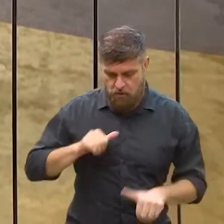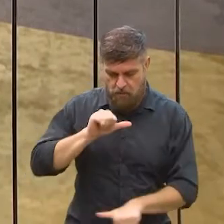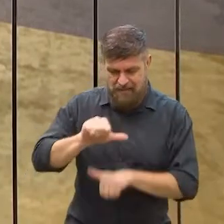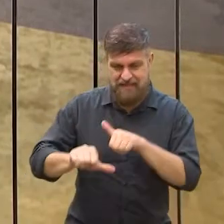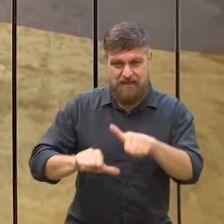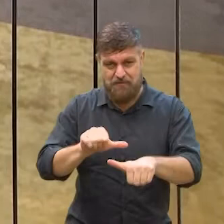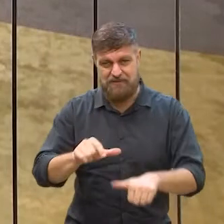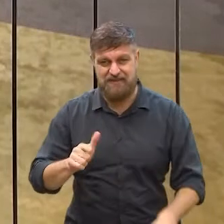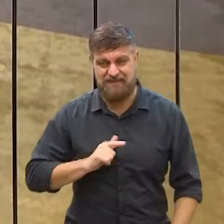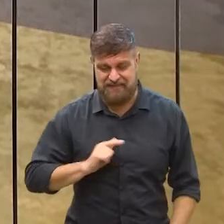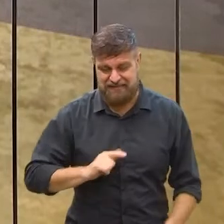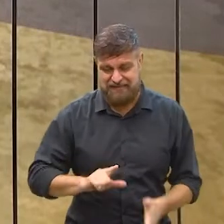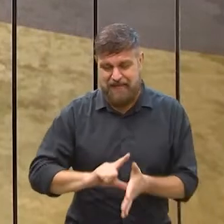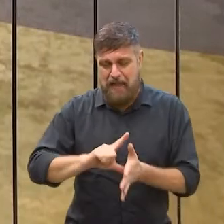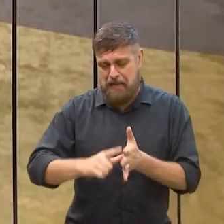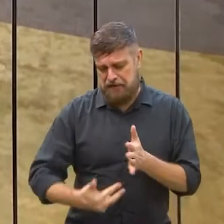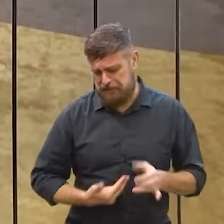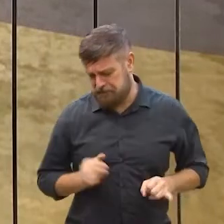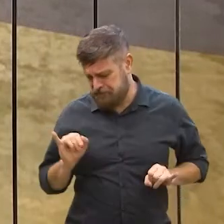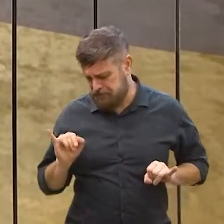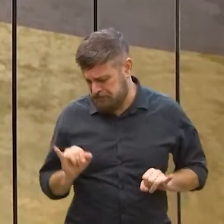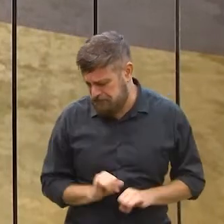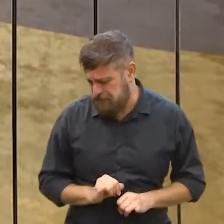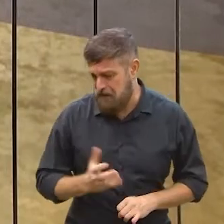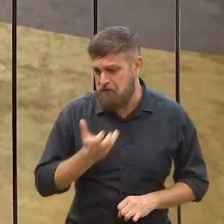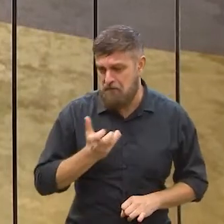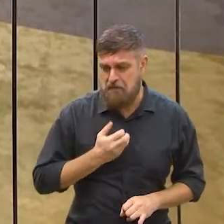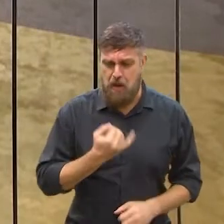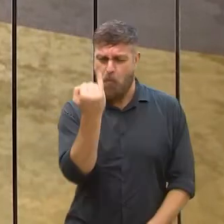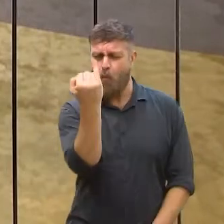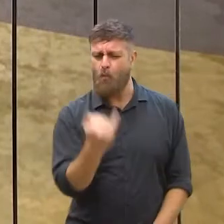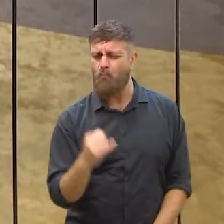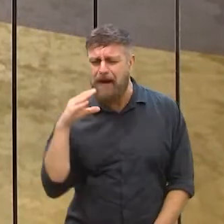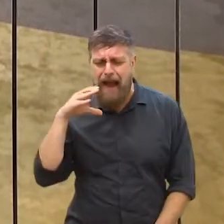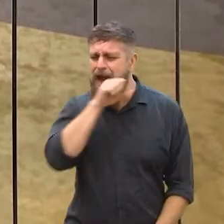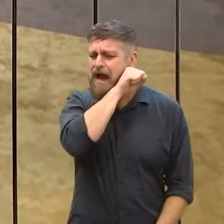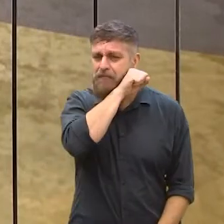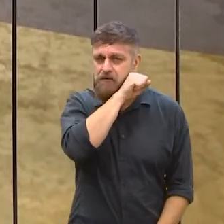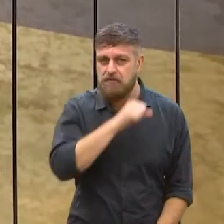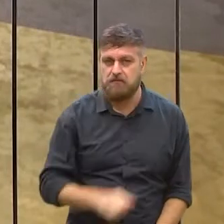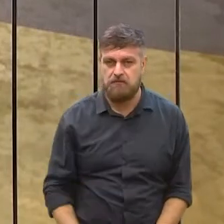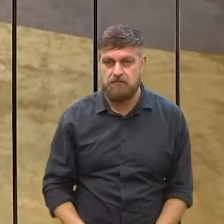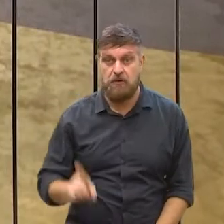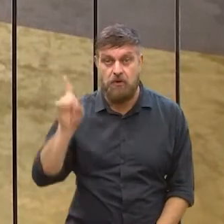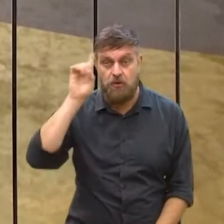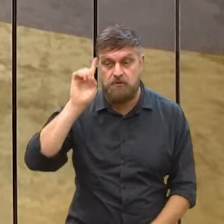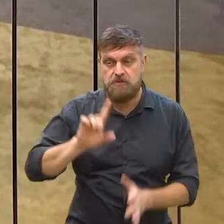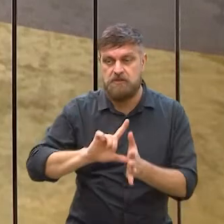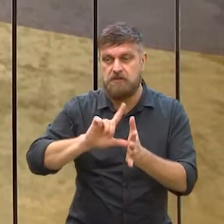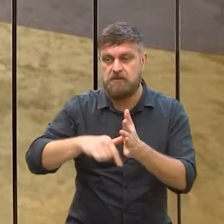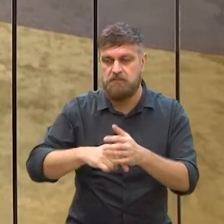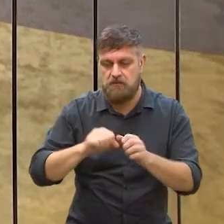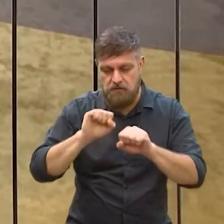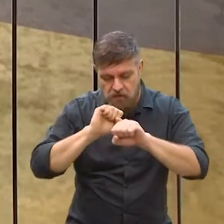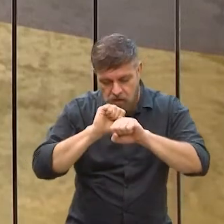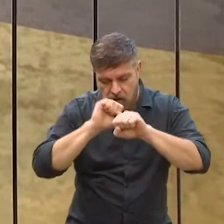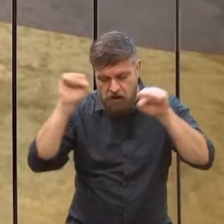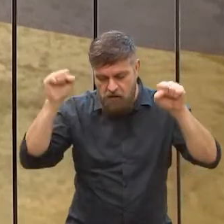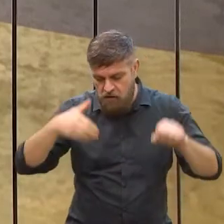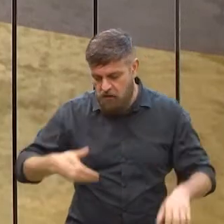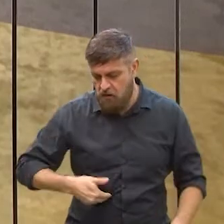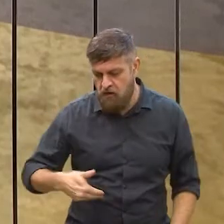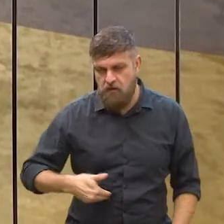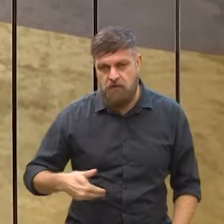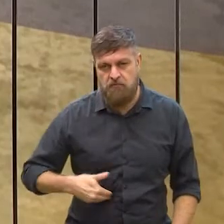pelo enfrentamento pós-operatório, eu estou com a expectativa de resultado, no dia seguinte eu acordo sem fome, porque o